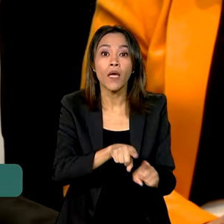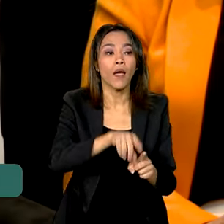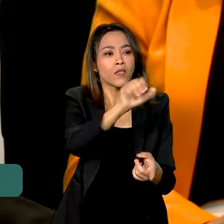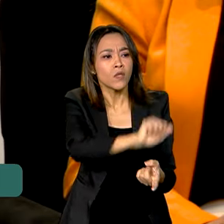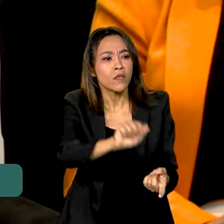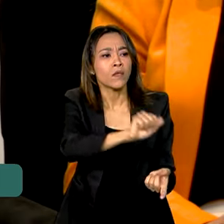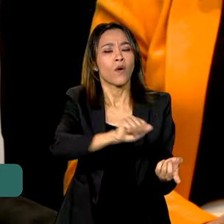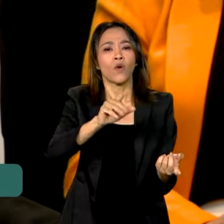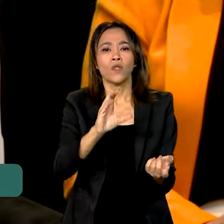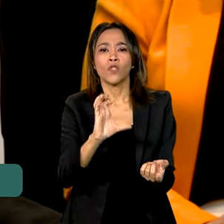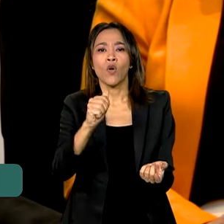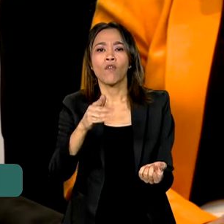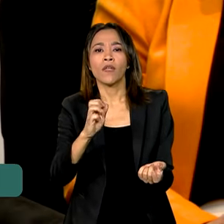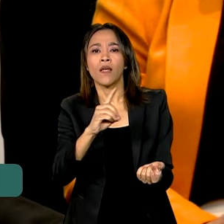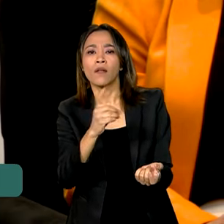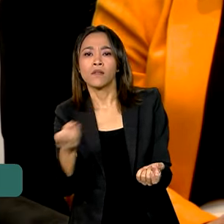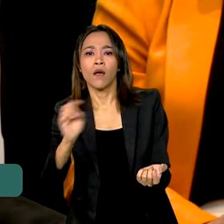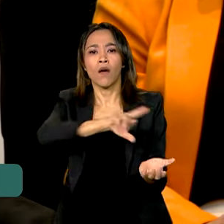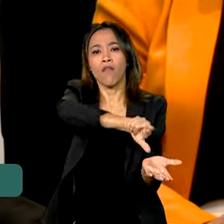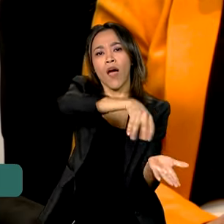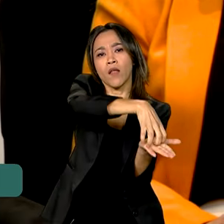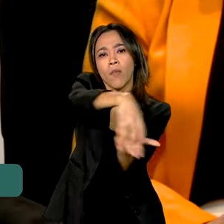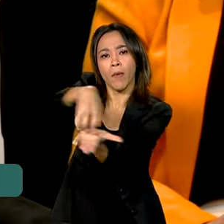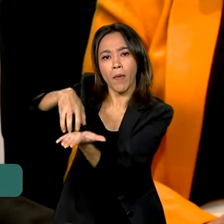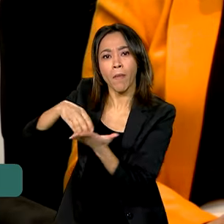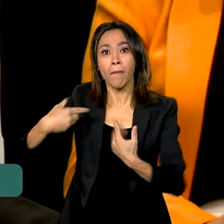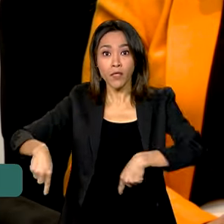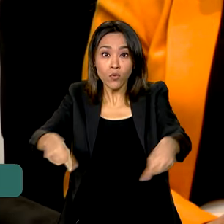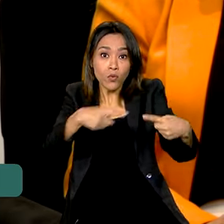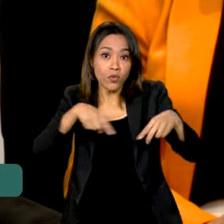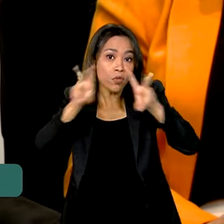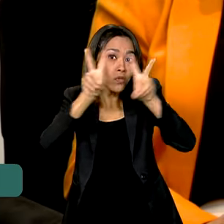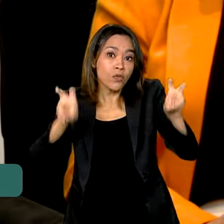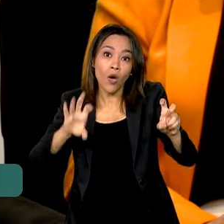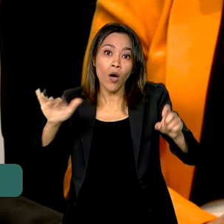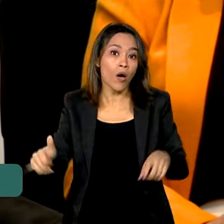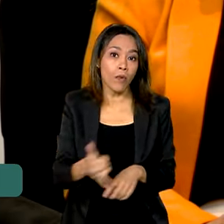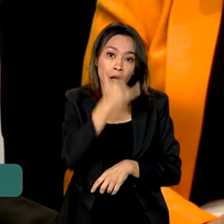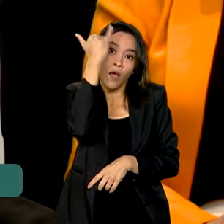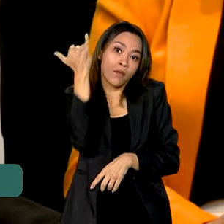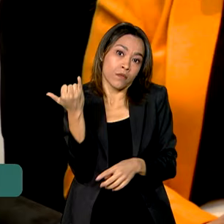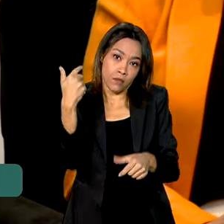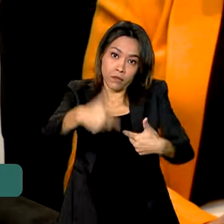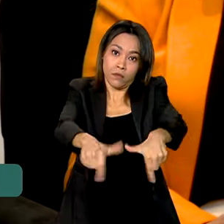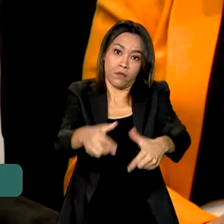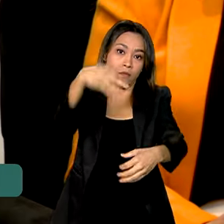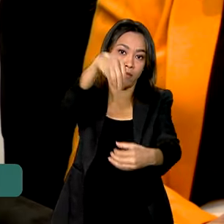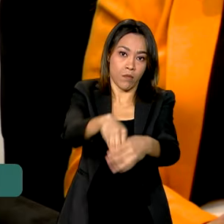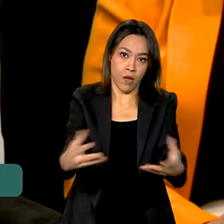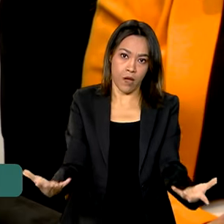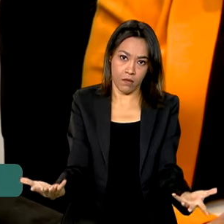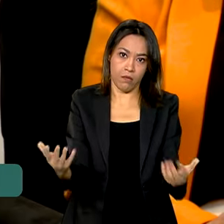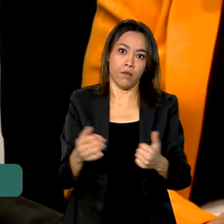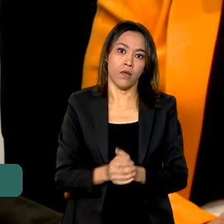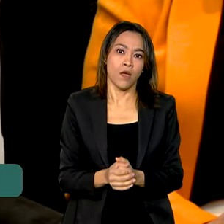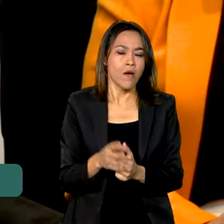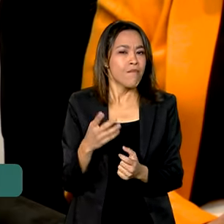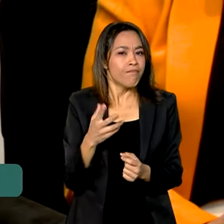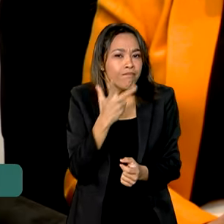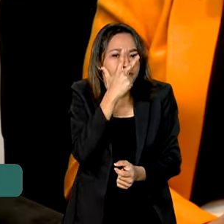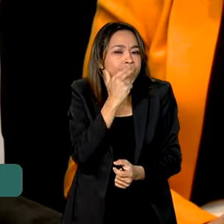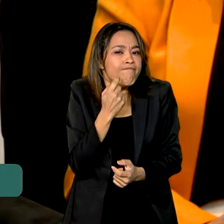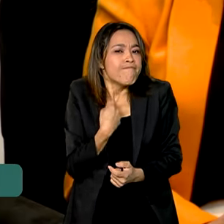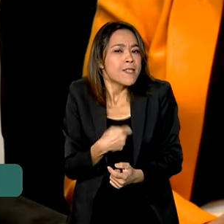de discutir o seguinte: bom, não é, será que não é necessário um processo de provocação,